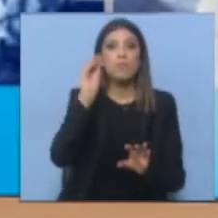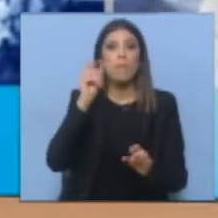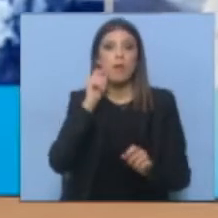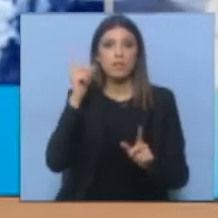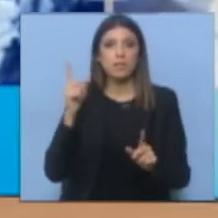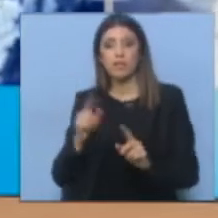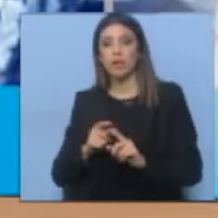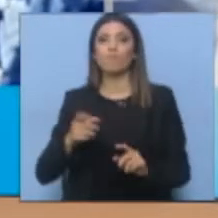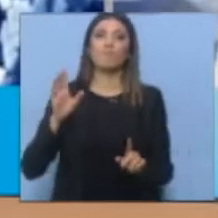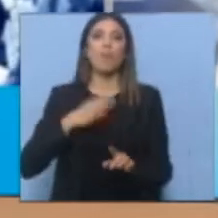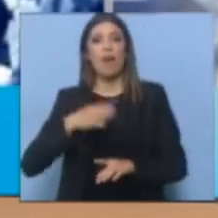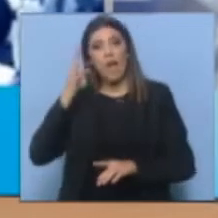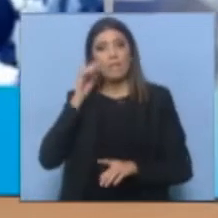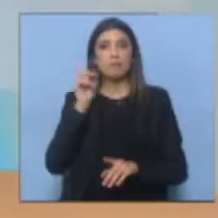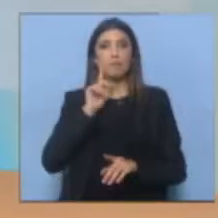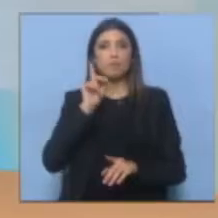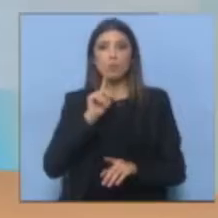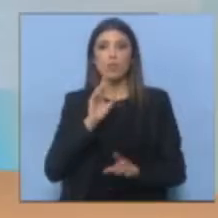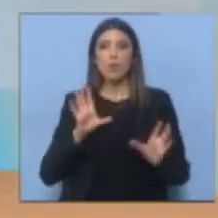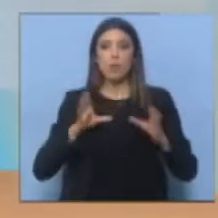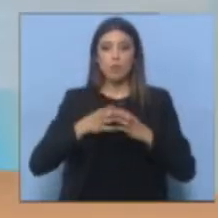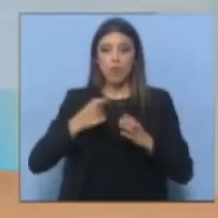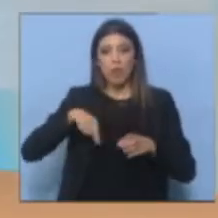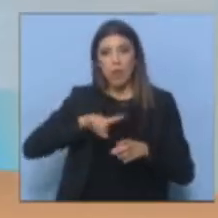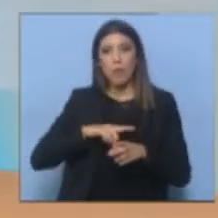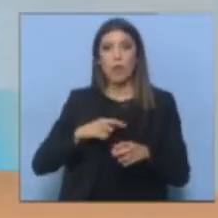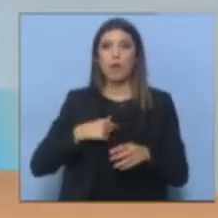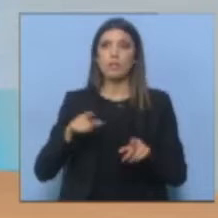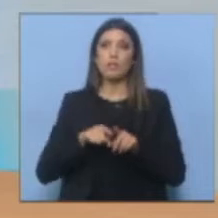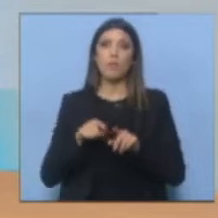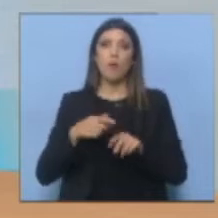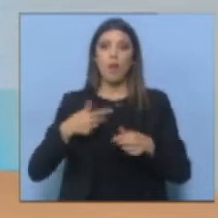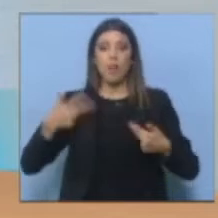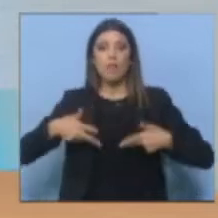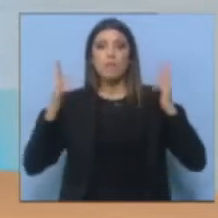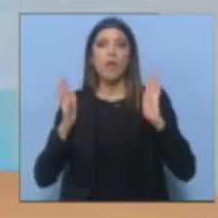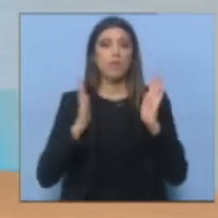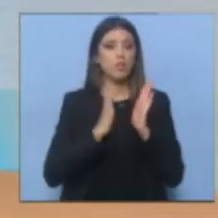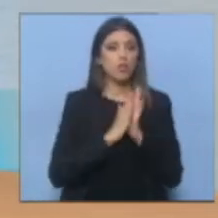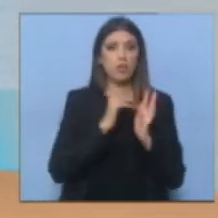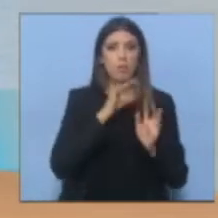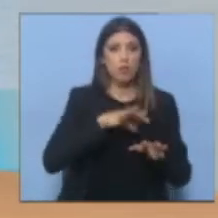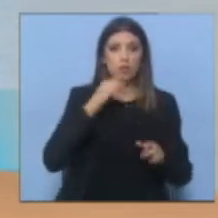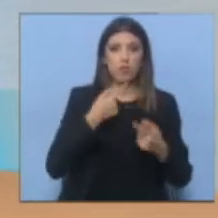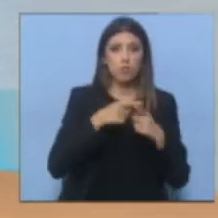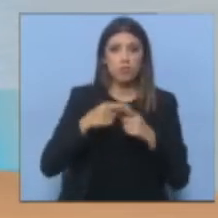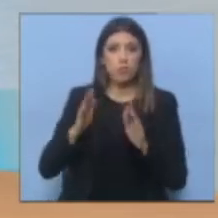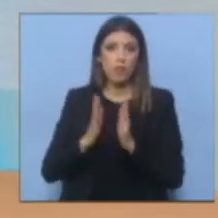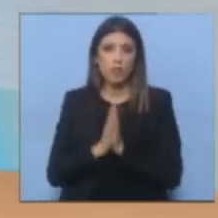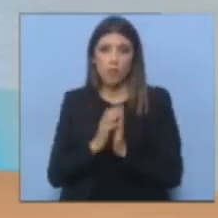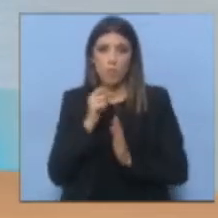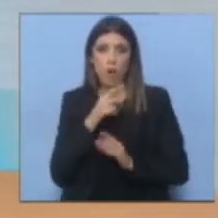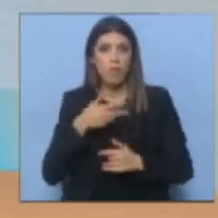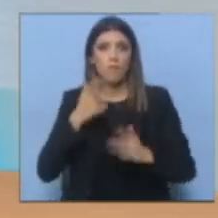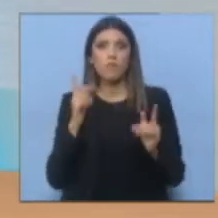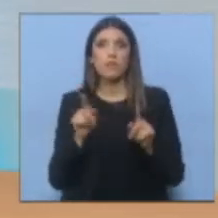nossa que vivem em países onde a liberdade religiosa é uma realidade, enfim, não